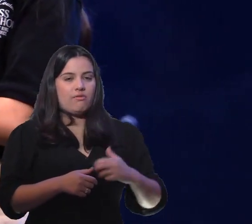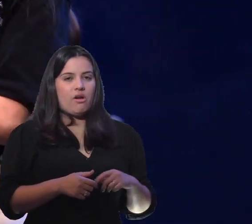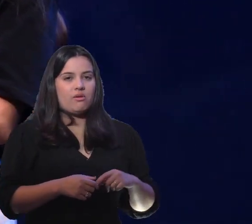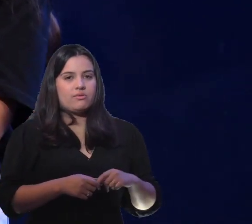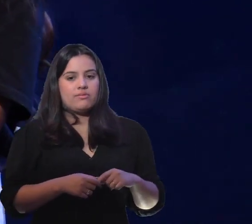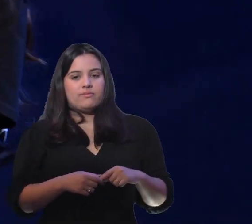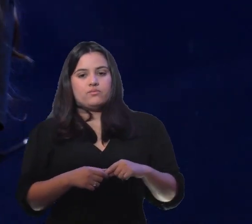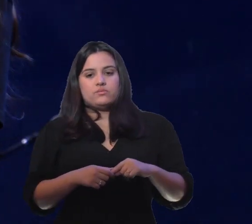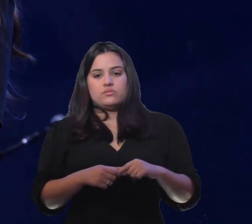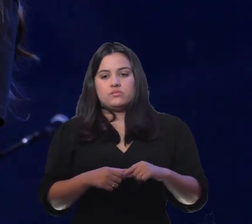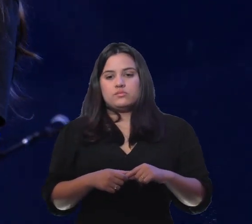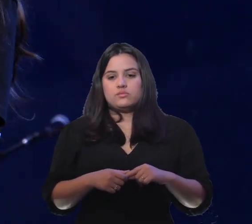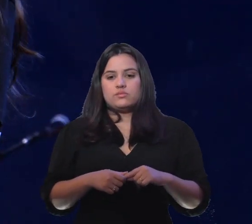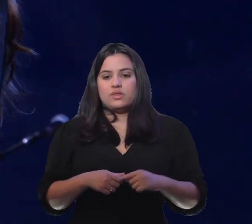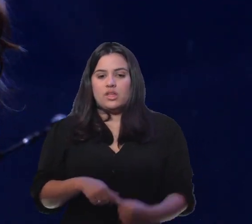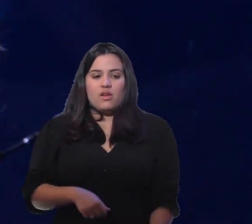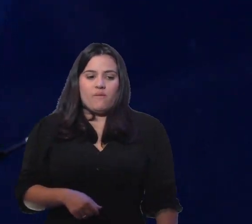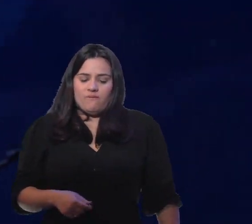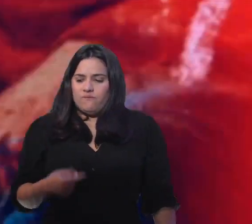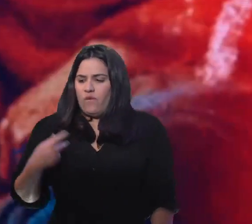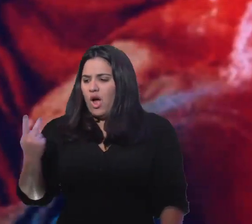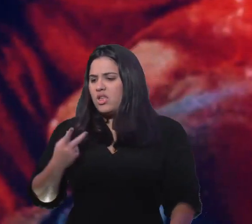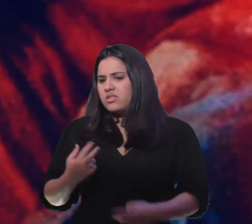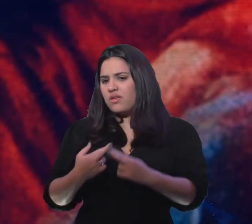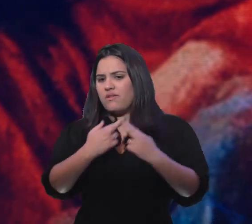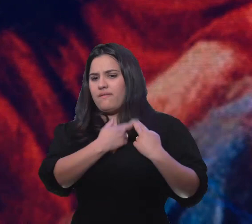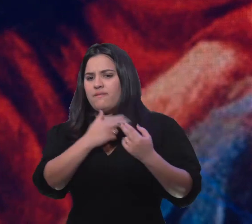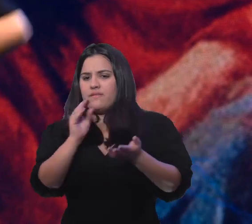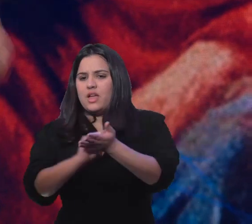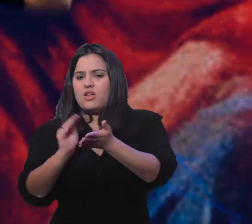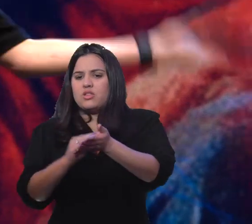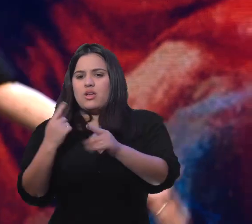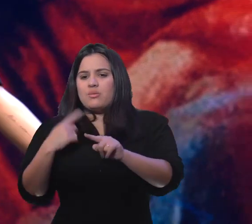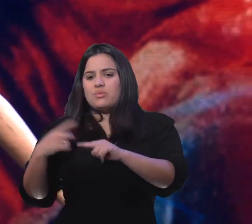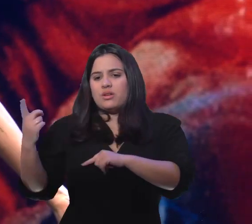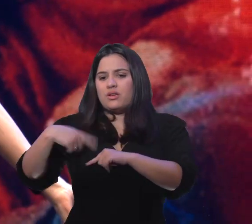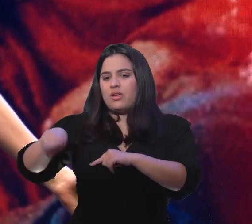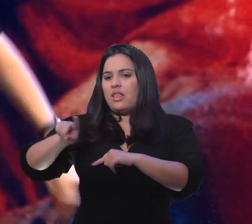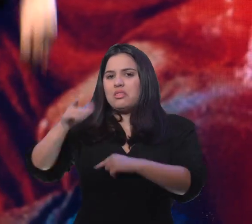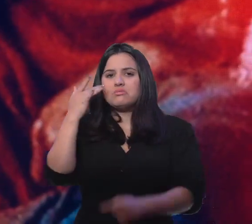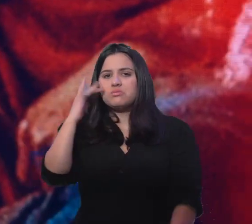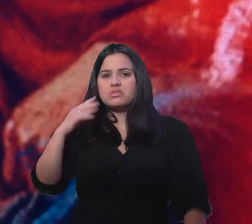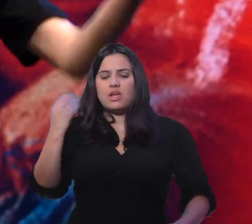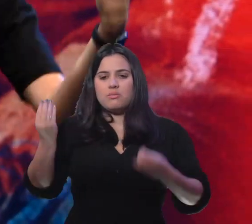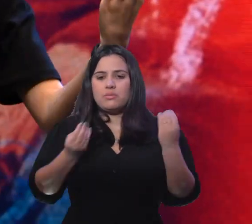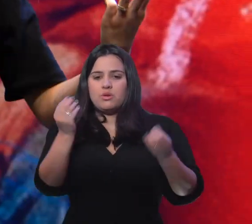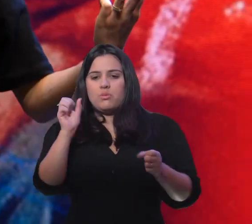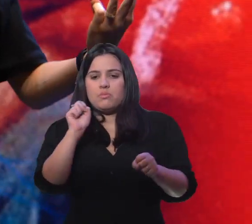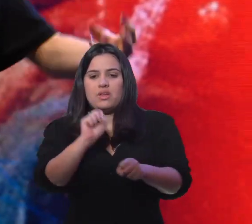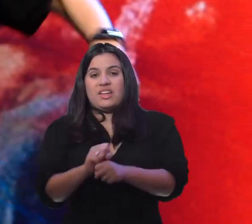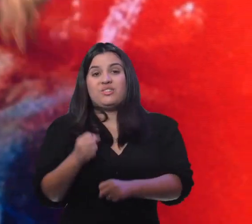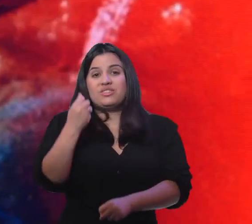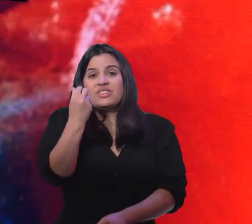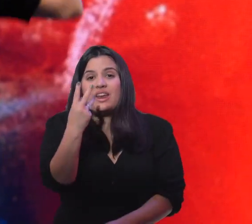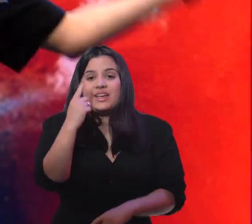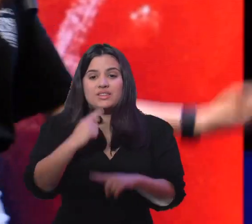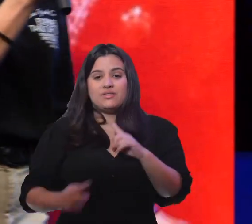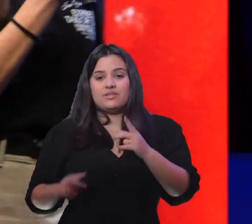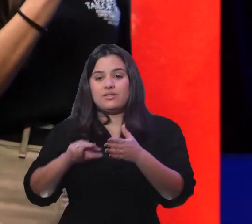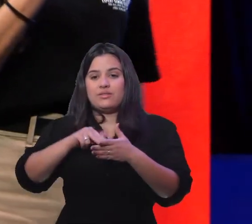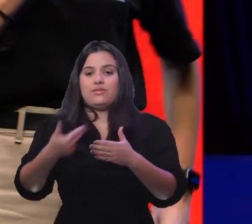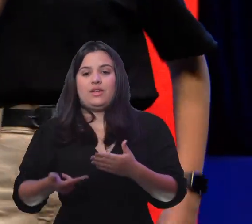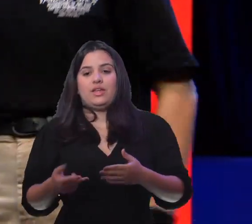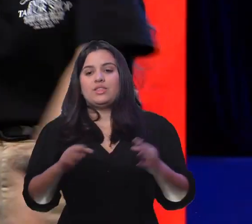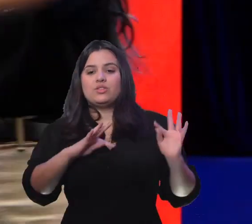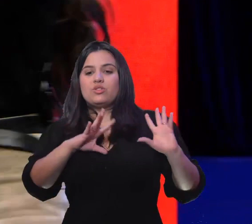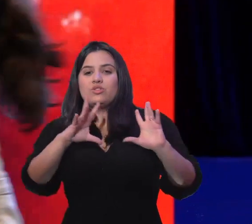ela. Vocês são irresponsáveis. Por que vocês deixaram ela? Ela não sabe nem frear. E ela caiu 3 vezes. E ela esbarrou em todo